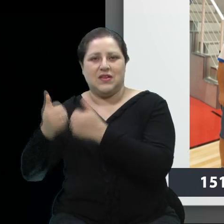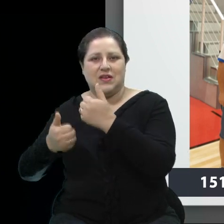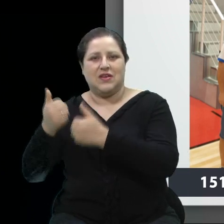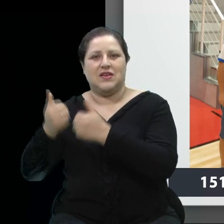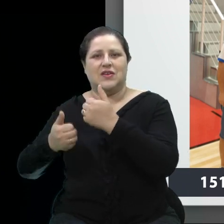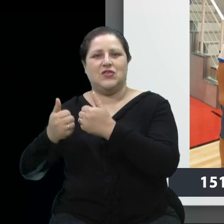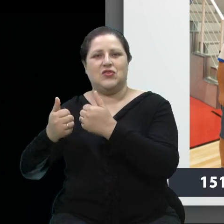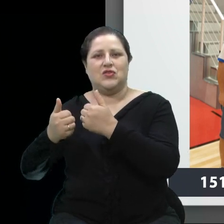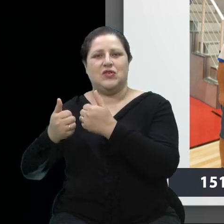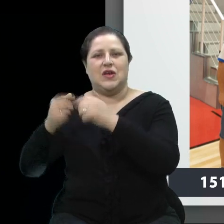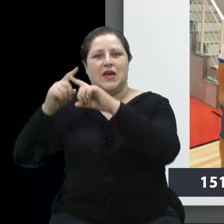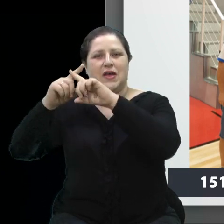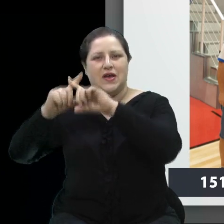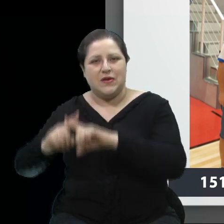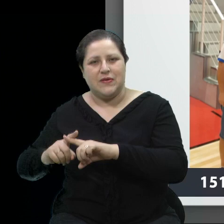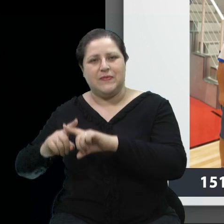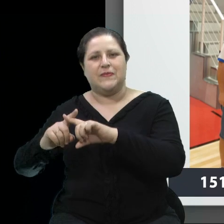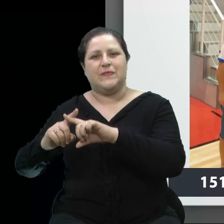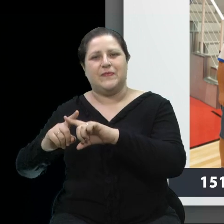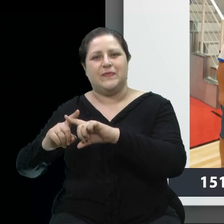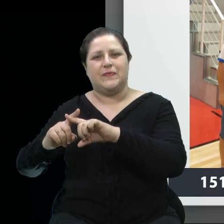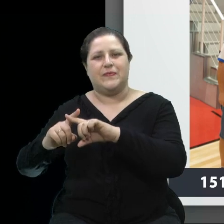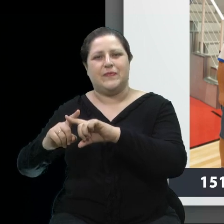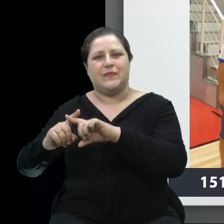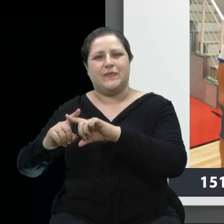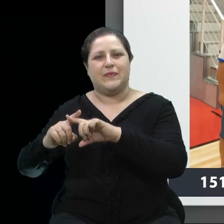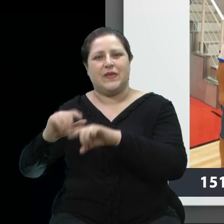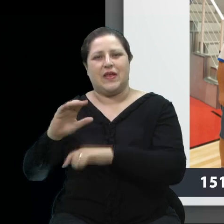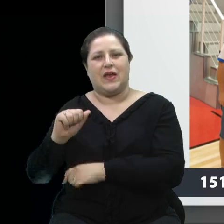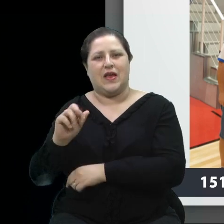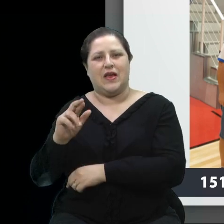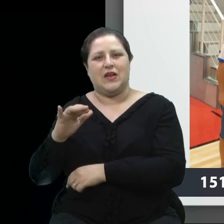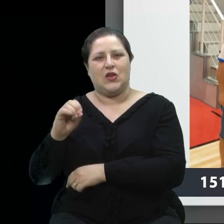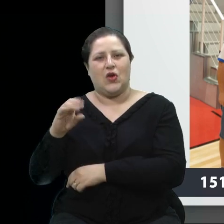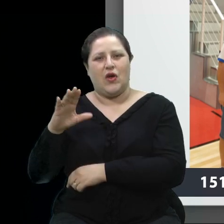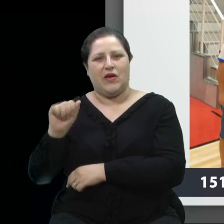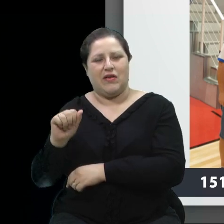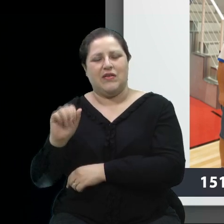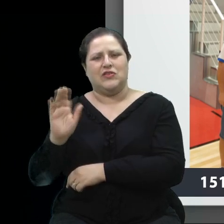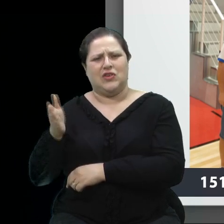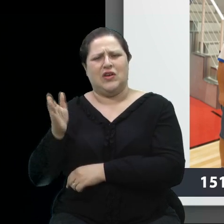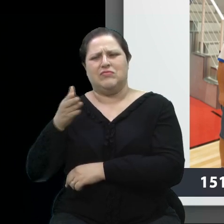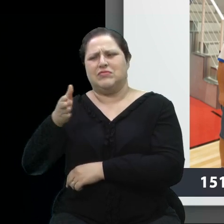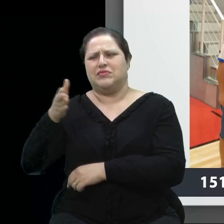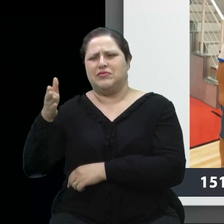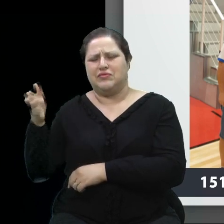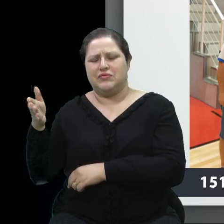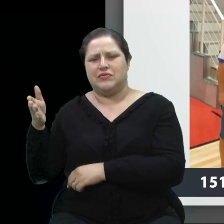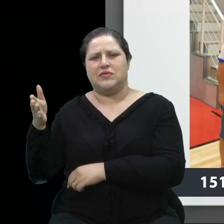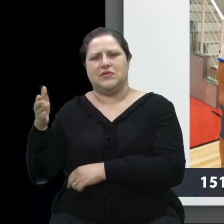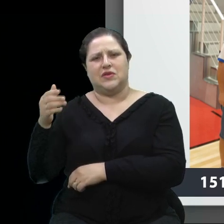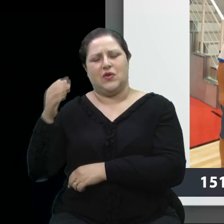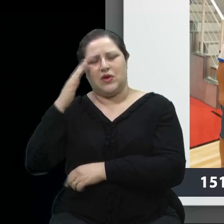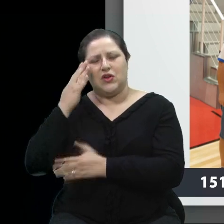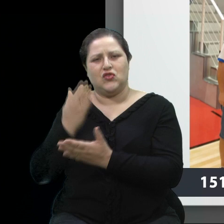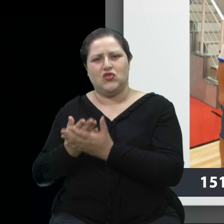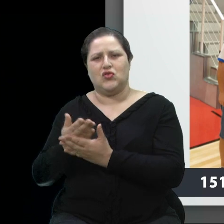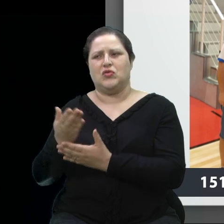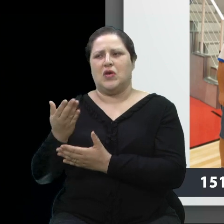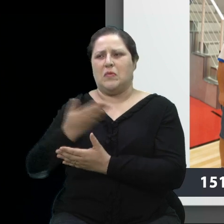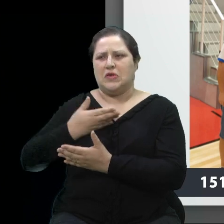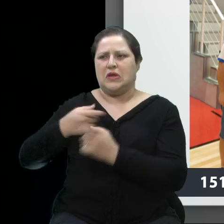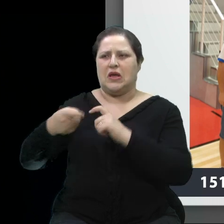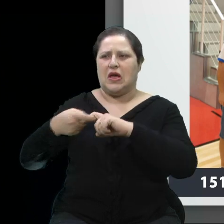Marden, o Cláudio e a Carla fazem um grande trabalho, e eu tenho certeza que essa conexão vai se manter por muito tempo, auxiliando as cidades